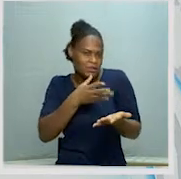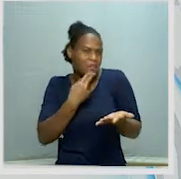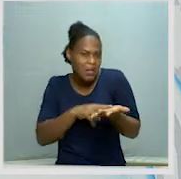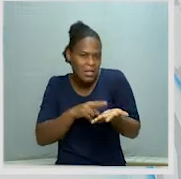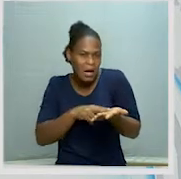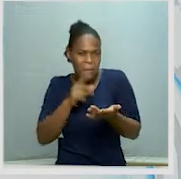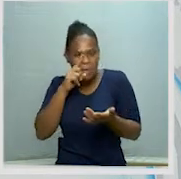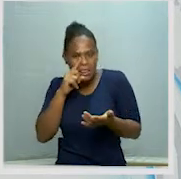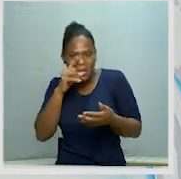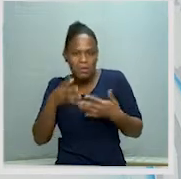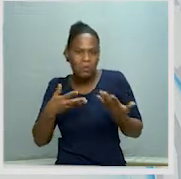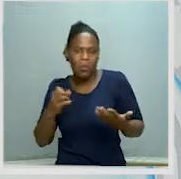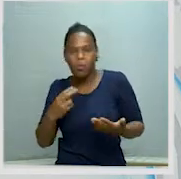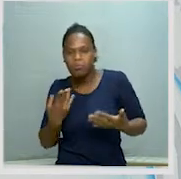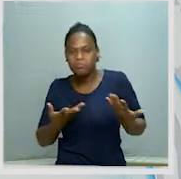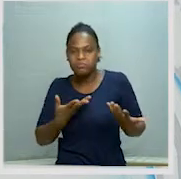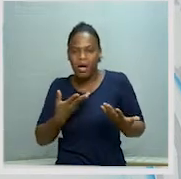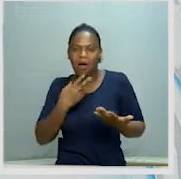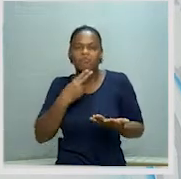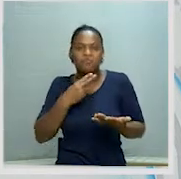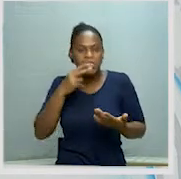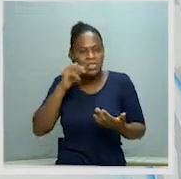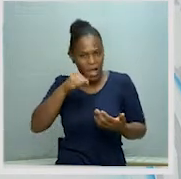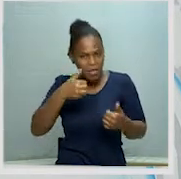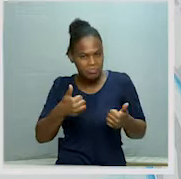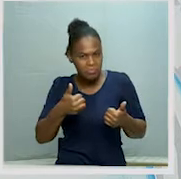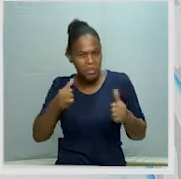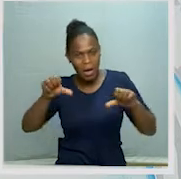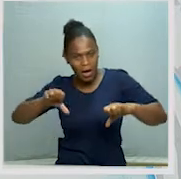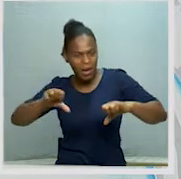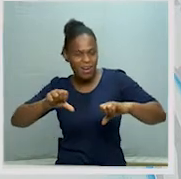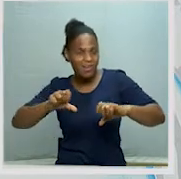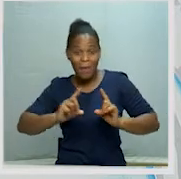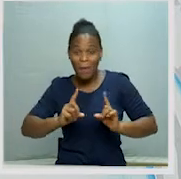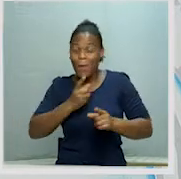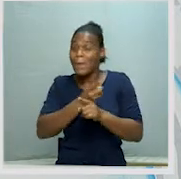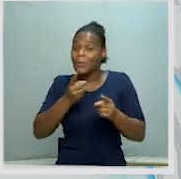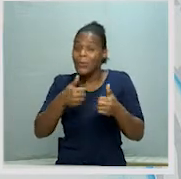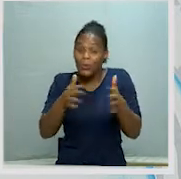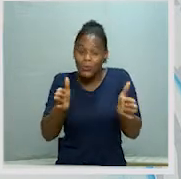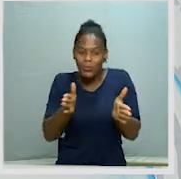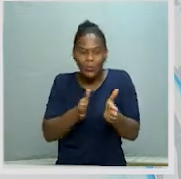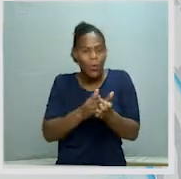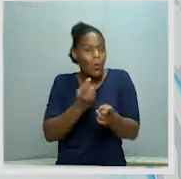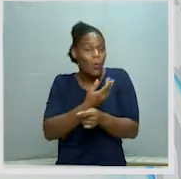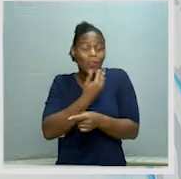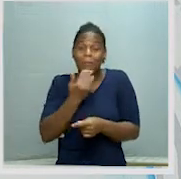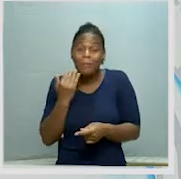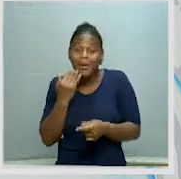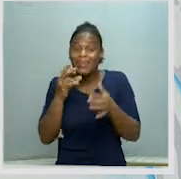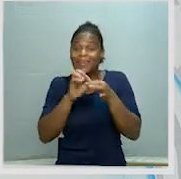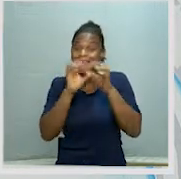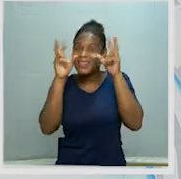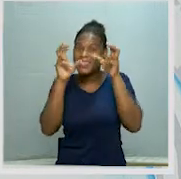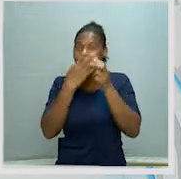é verdade ou é mentira, é certo ou é errado, né? Por quê? Porque tudo é relativo